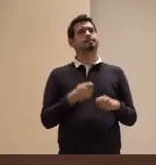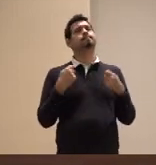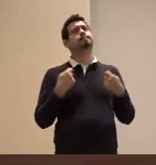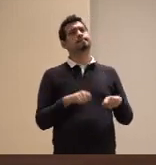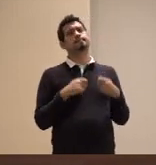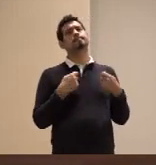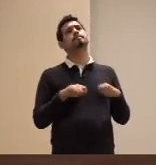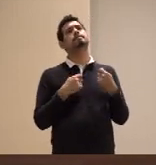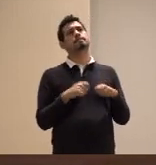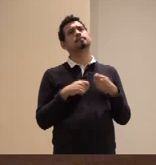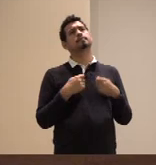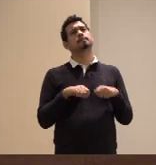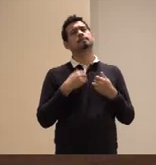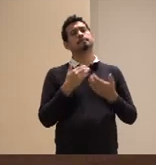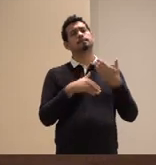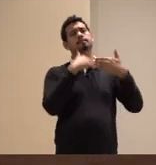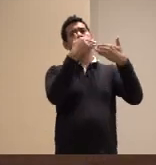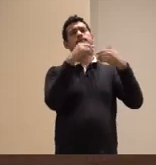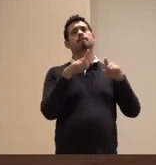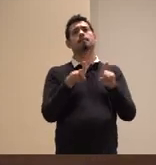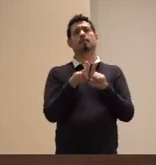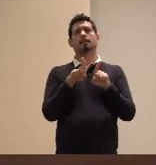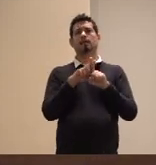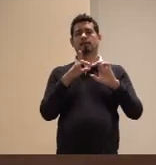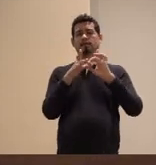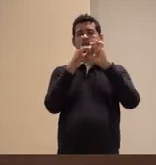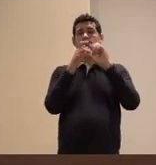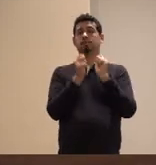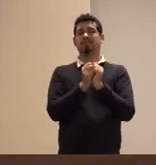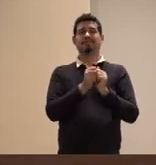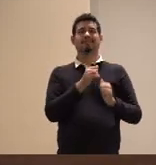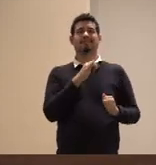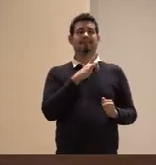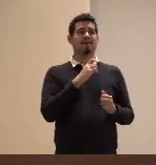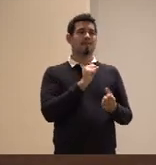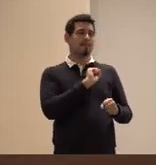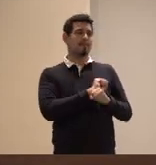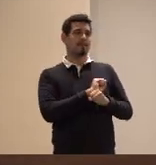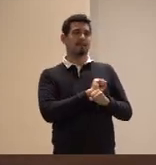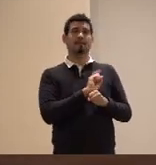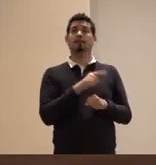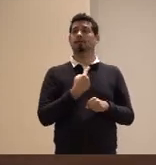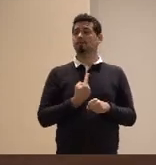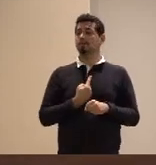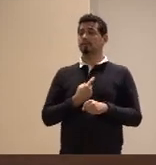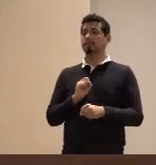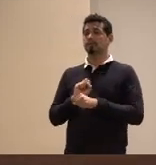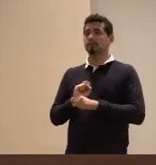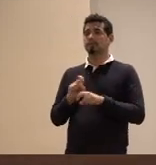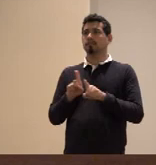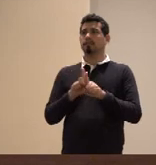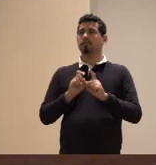precisamos continuar o legado destes que deixaram-nos aqui